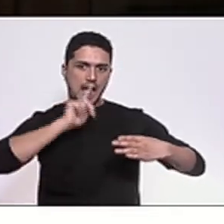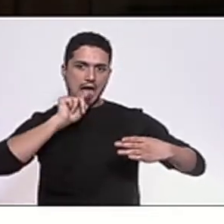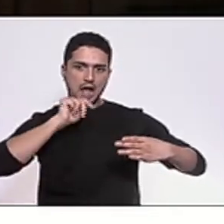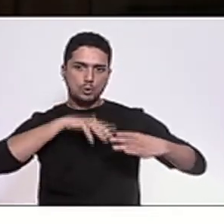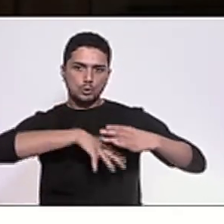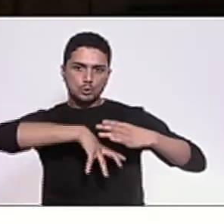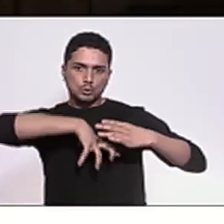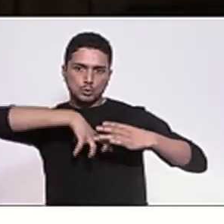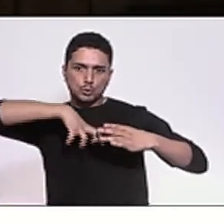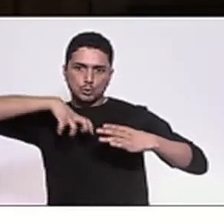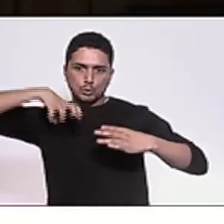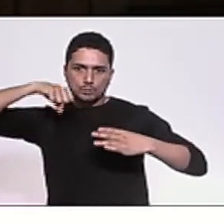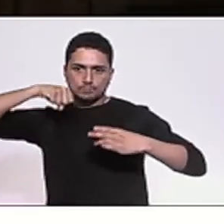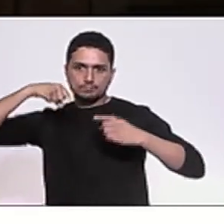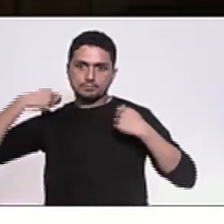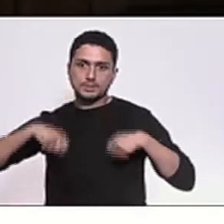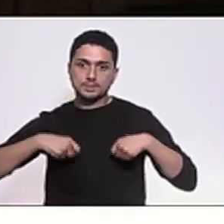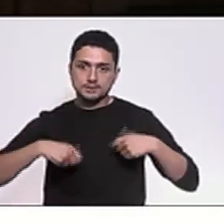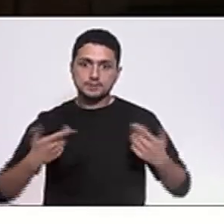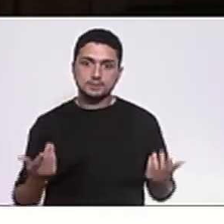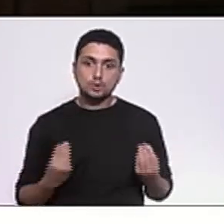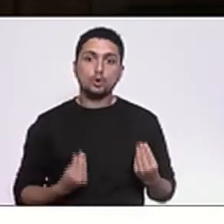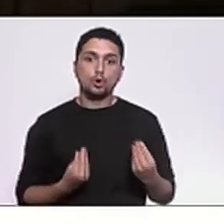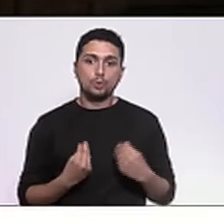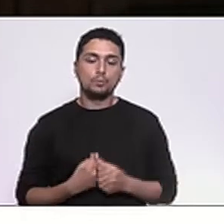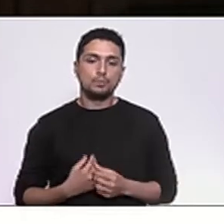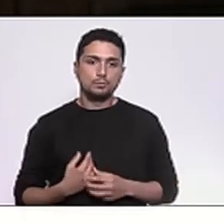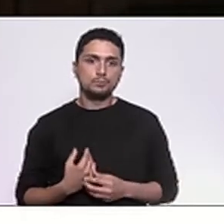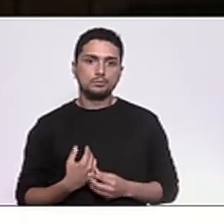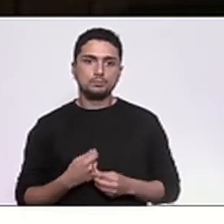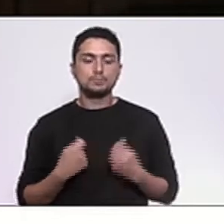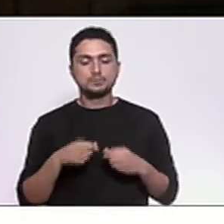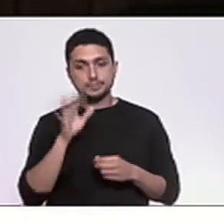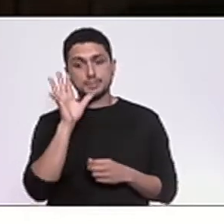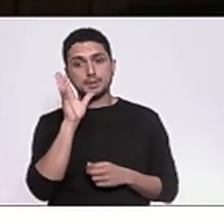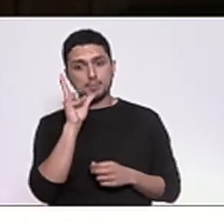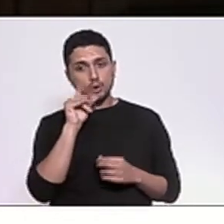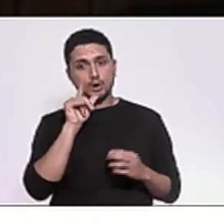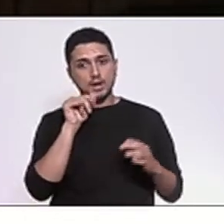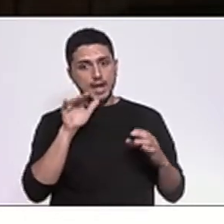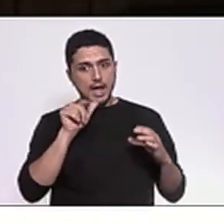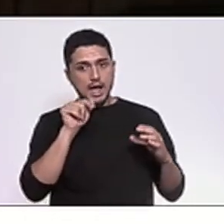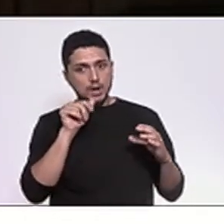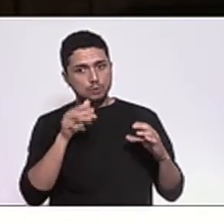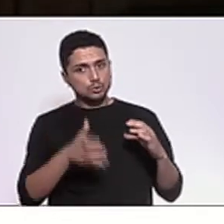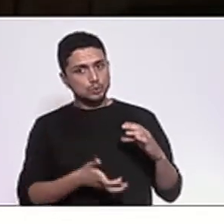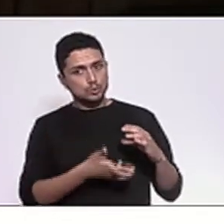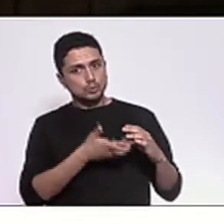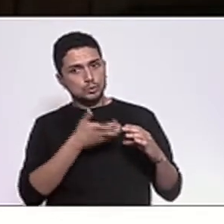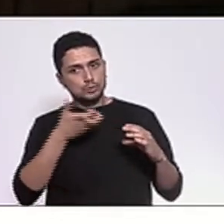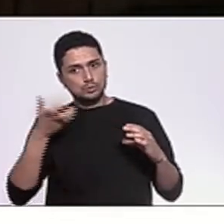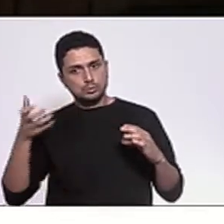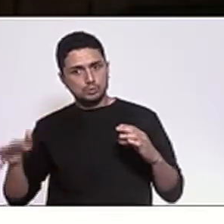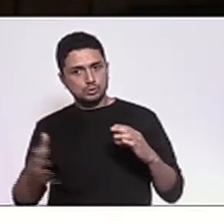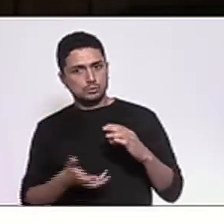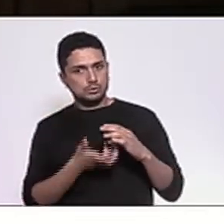água, que terá que ser paulatinamente, e qual é o processo seguinte, ou